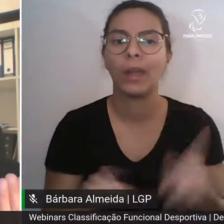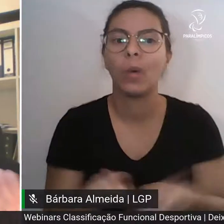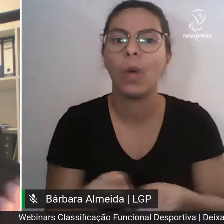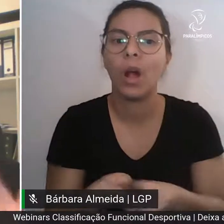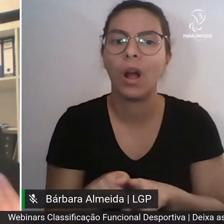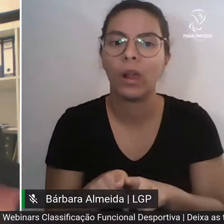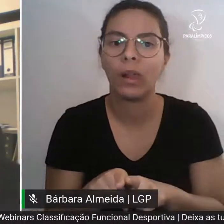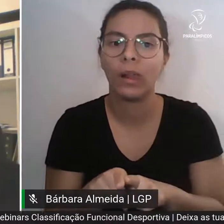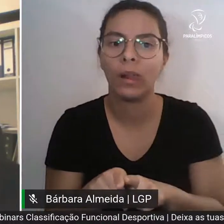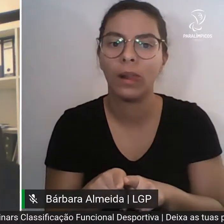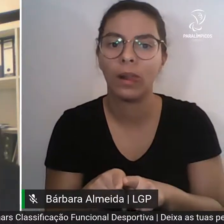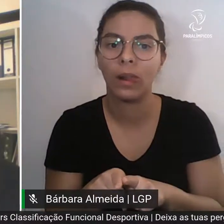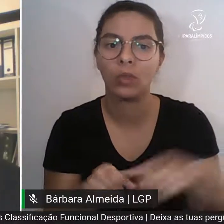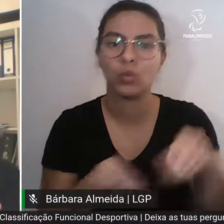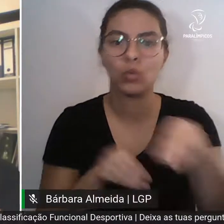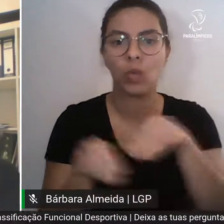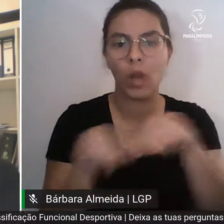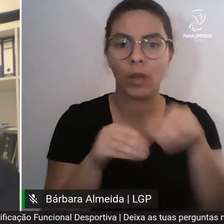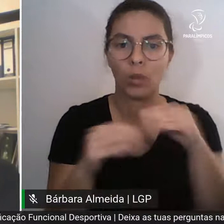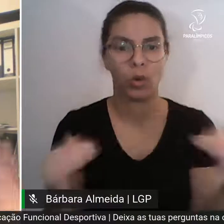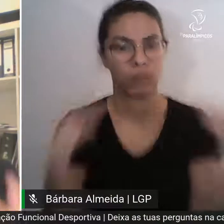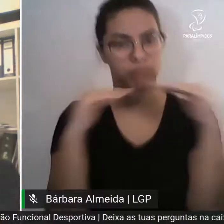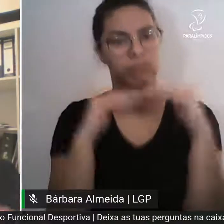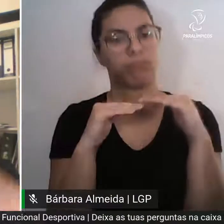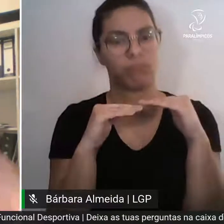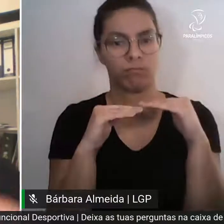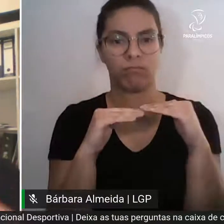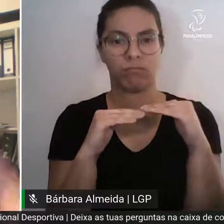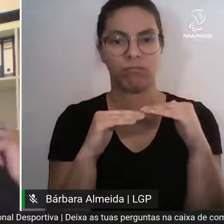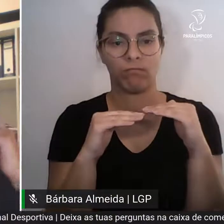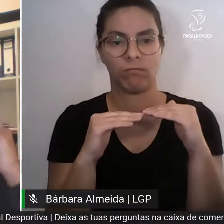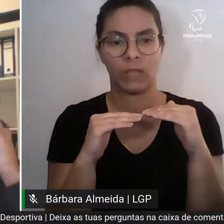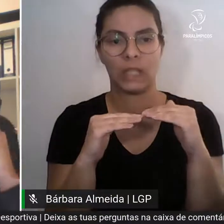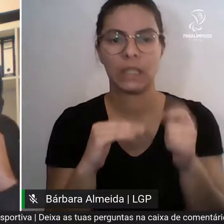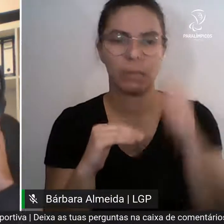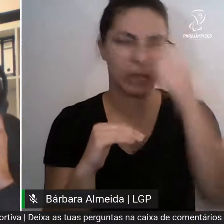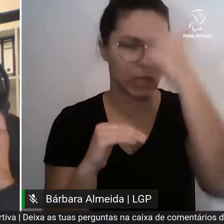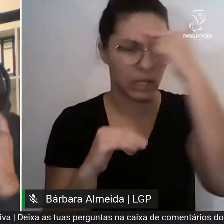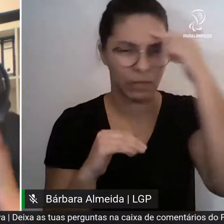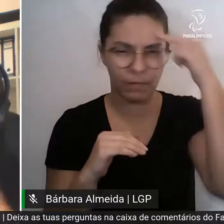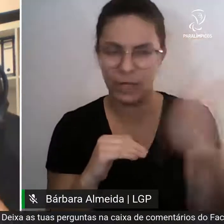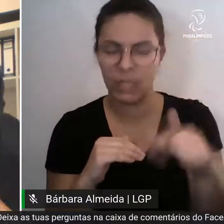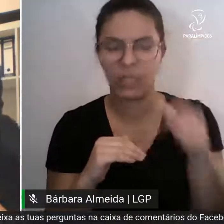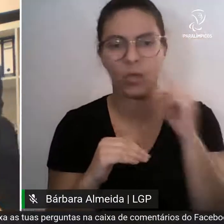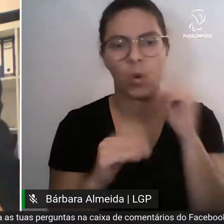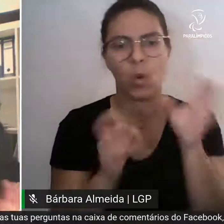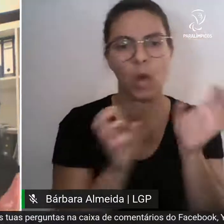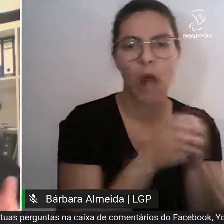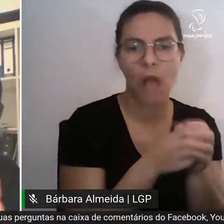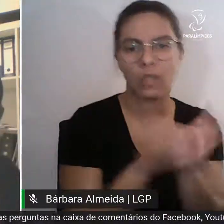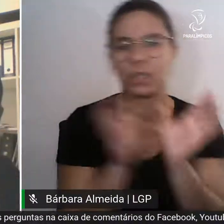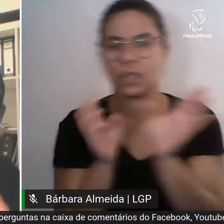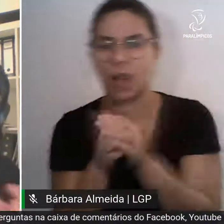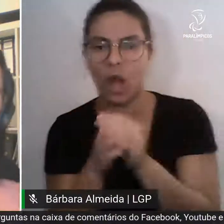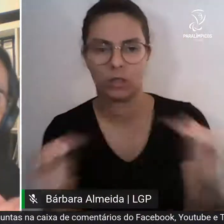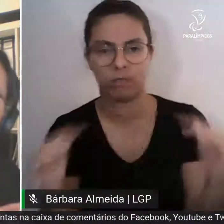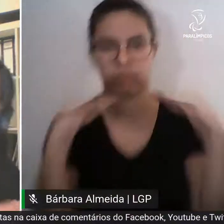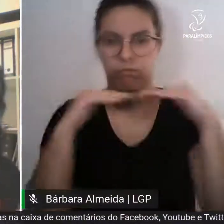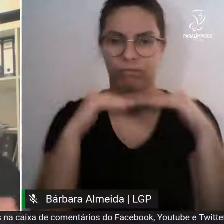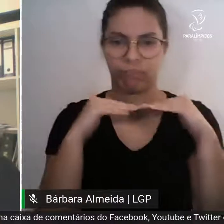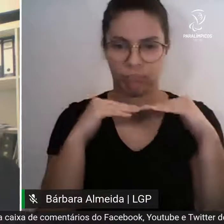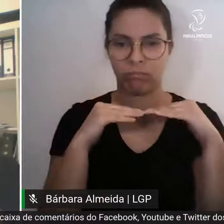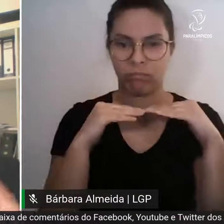tirar lugar é um jogador com uma classe igual à minha. E esta foi uma dificuldade que nós nos fomos deparando, era até que ponto é que nós podemos